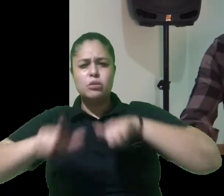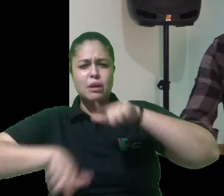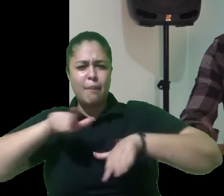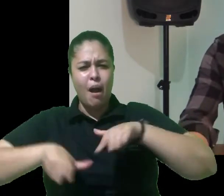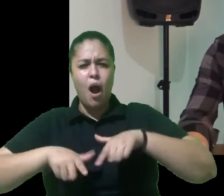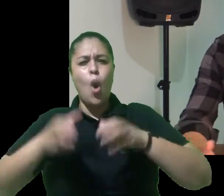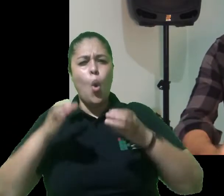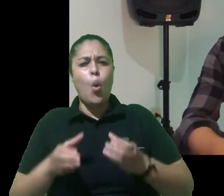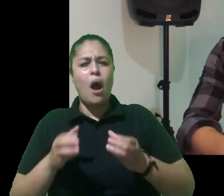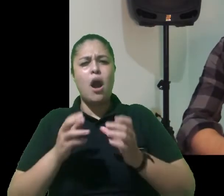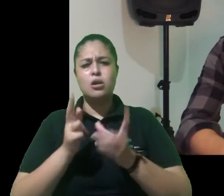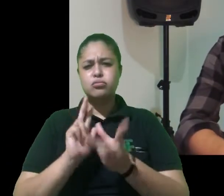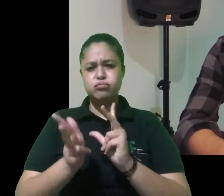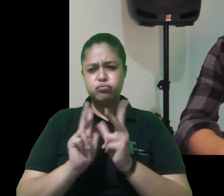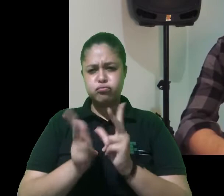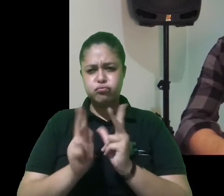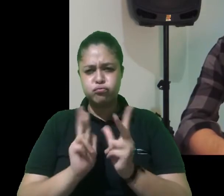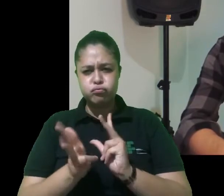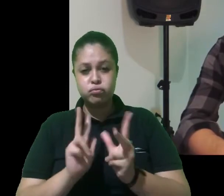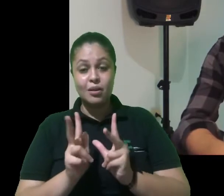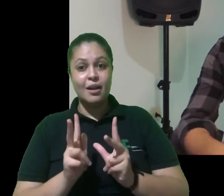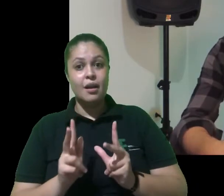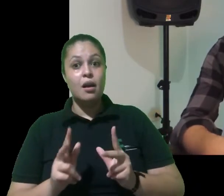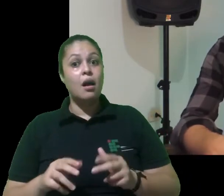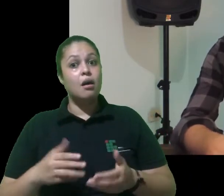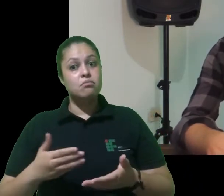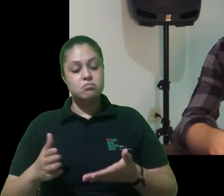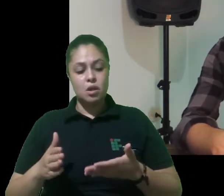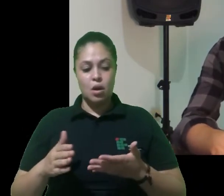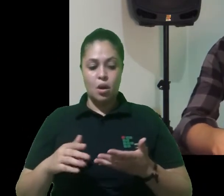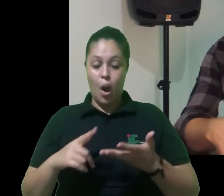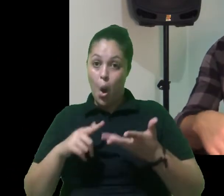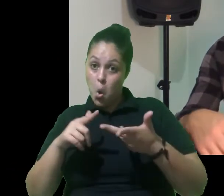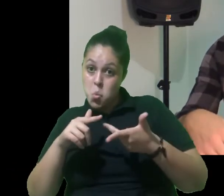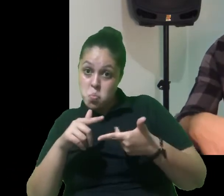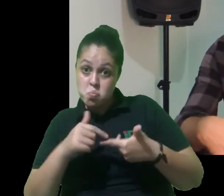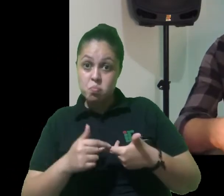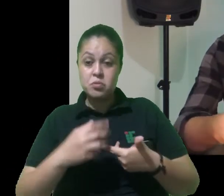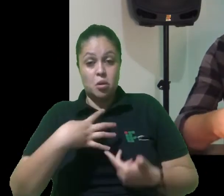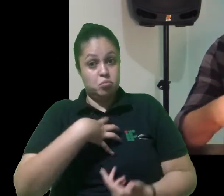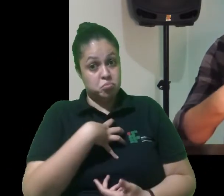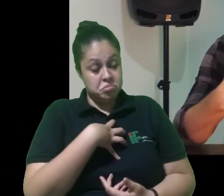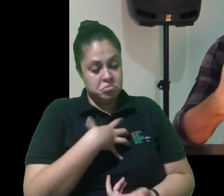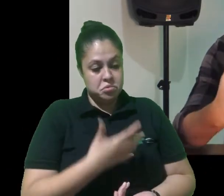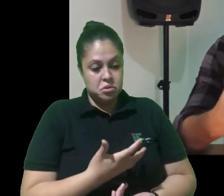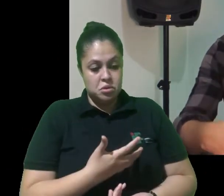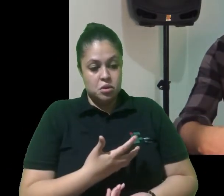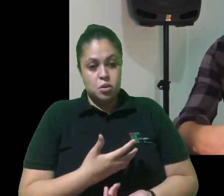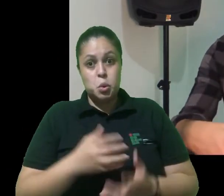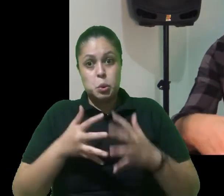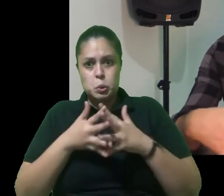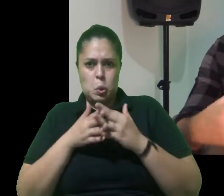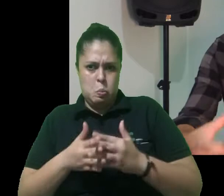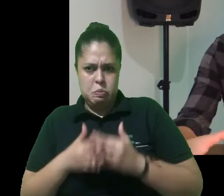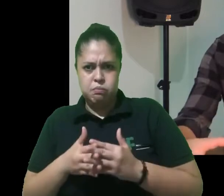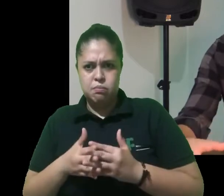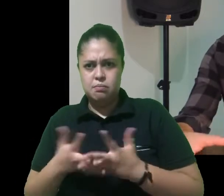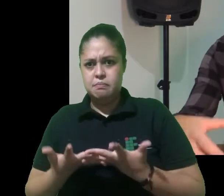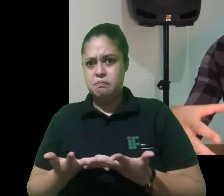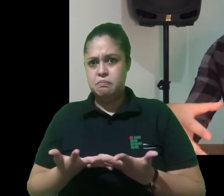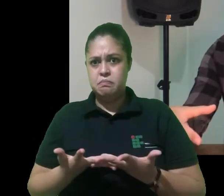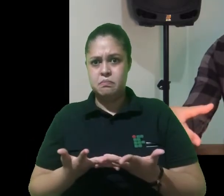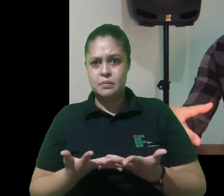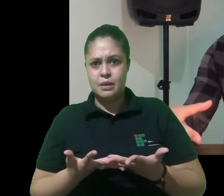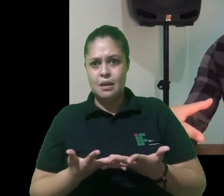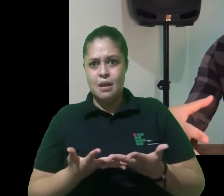lugar do trabalho, o lugar da diversão. Às vezes, os lugares vão possuir um sentido